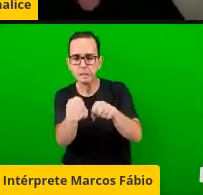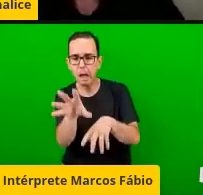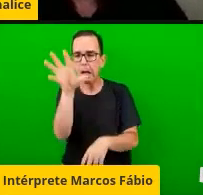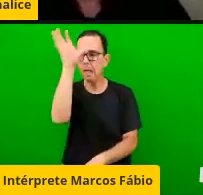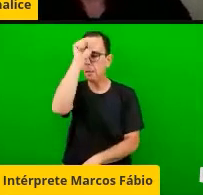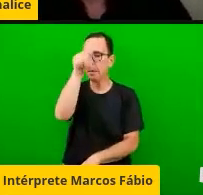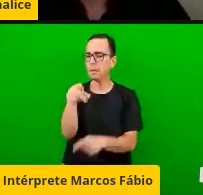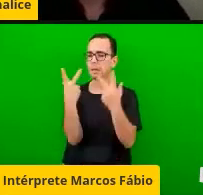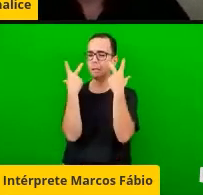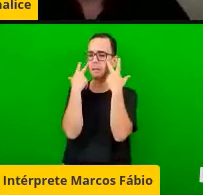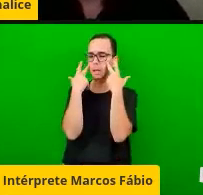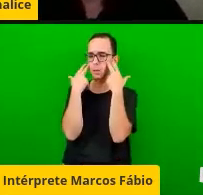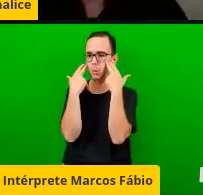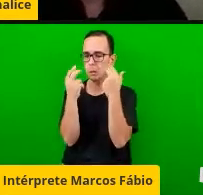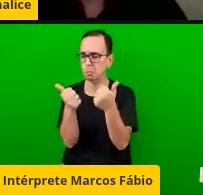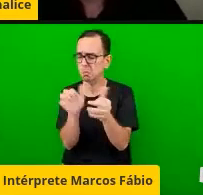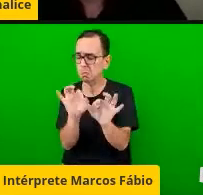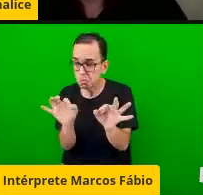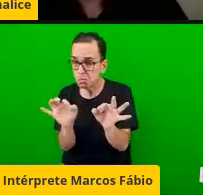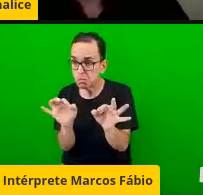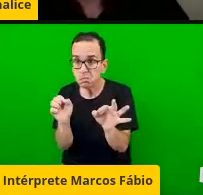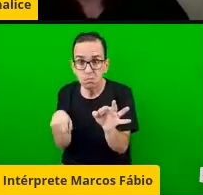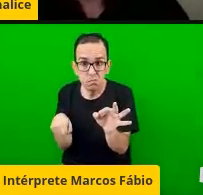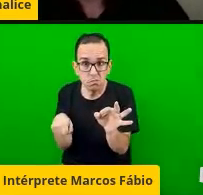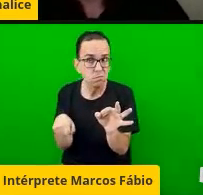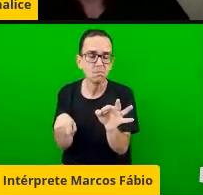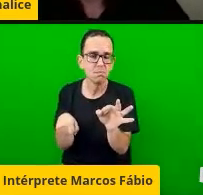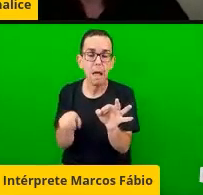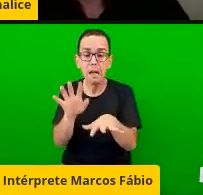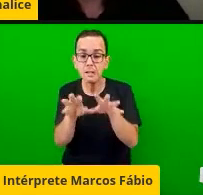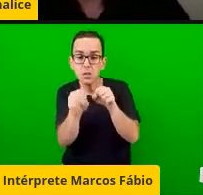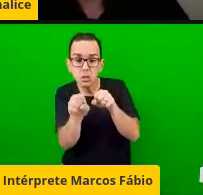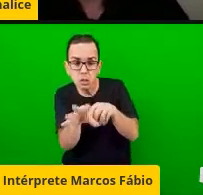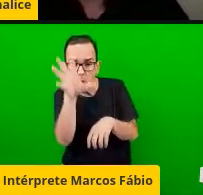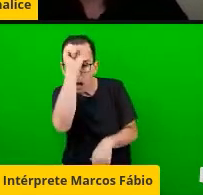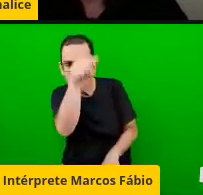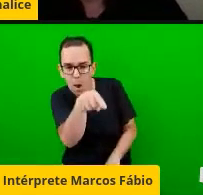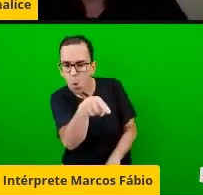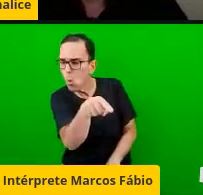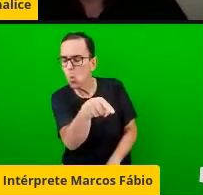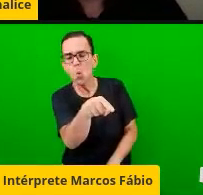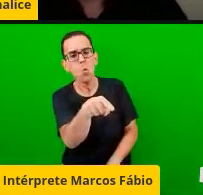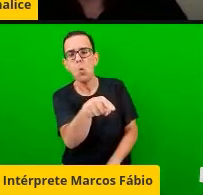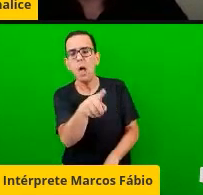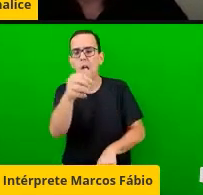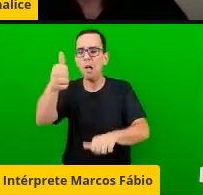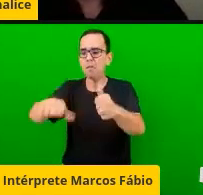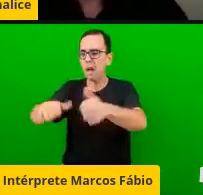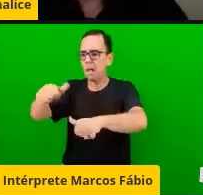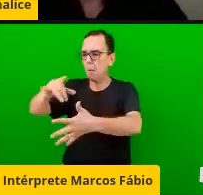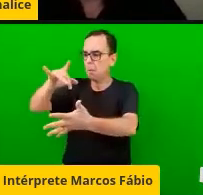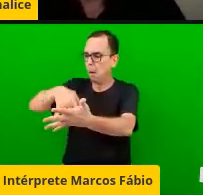as coisas não acontecem assim. Então, a gente ensina e, às vezes, o menino aprende. E aí, a avaliação, ela tem todo um processo,